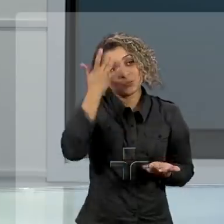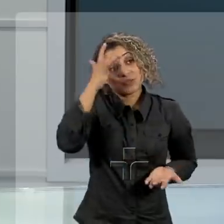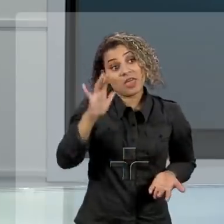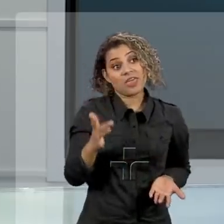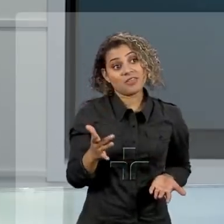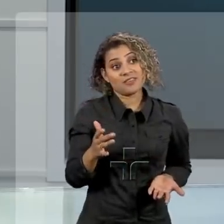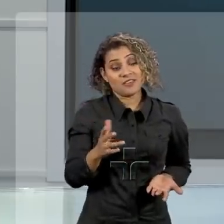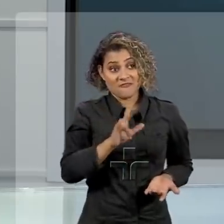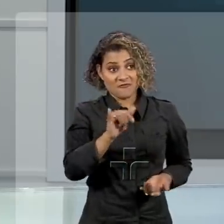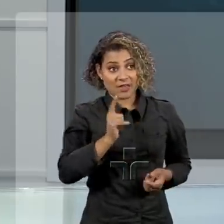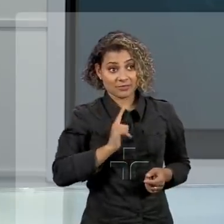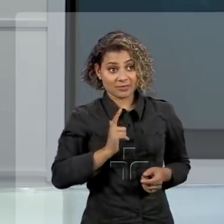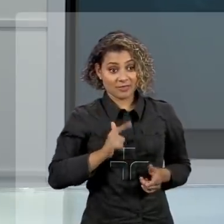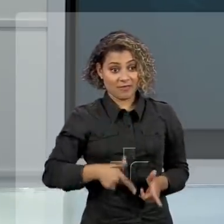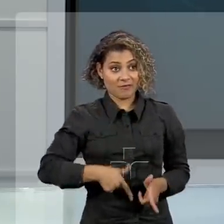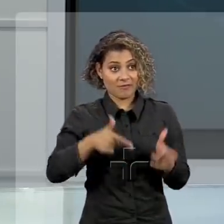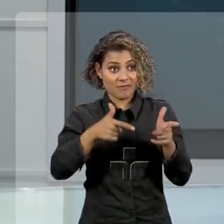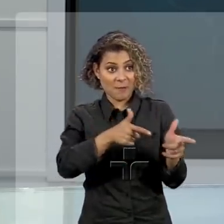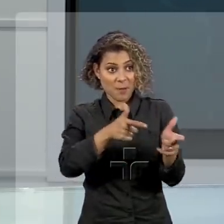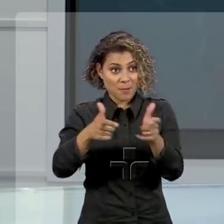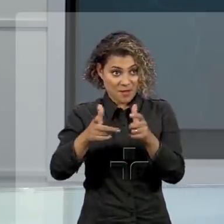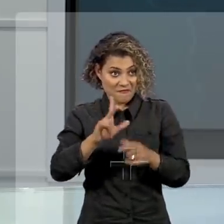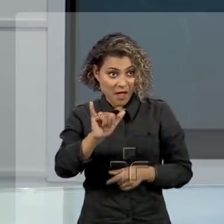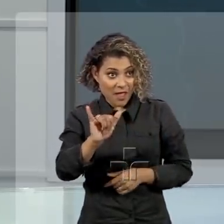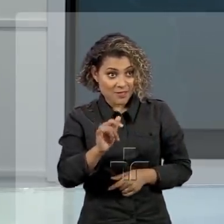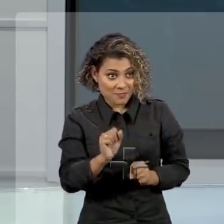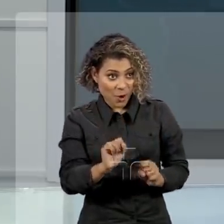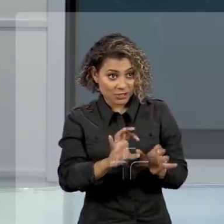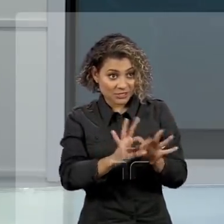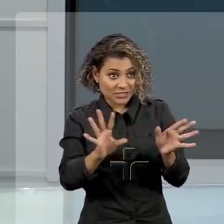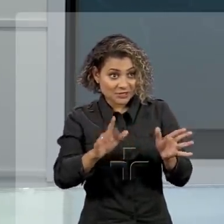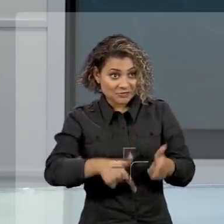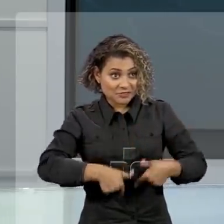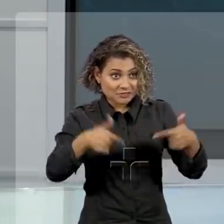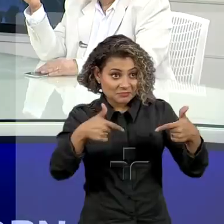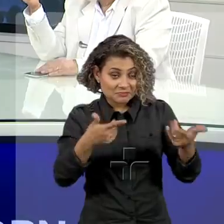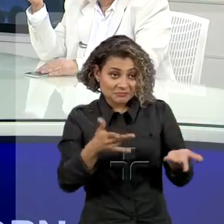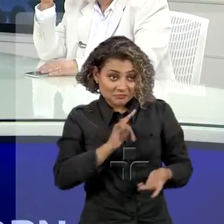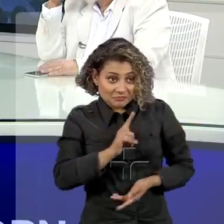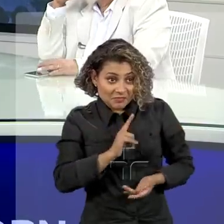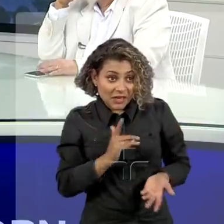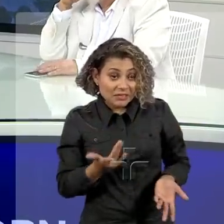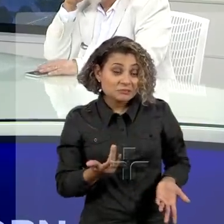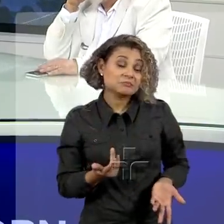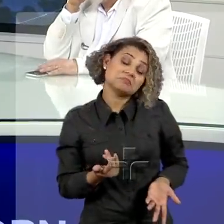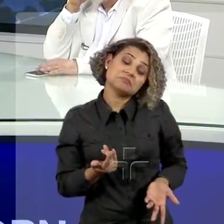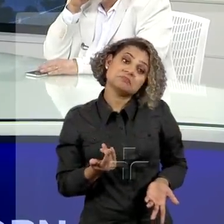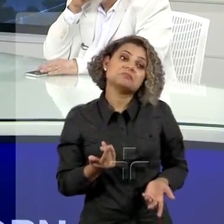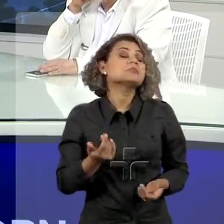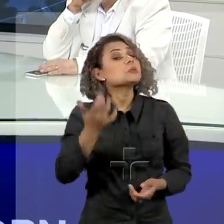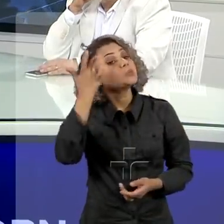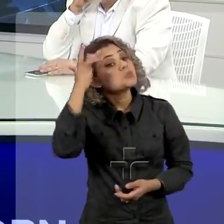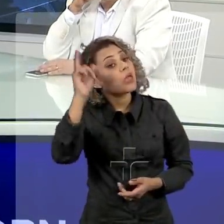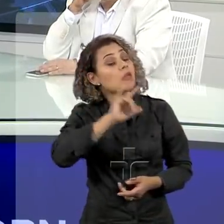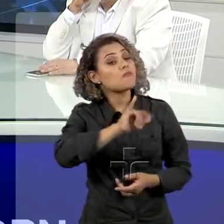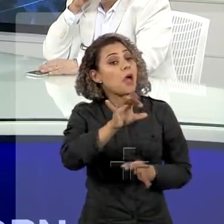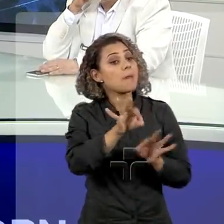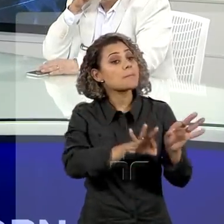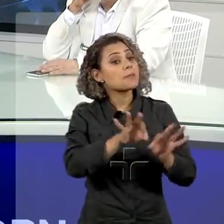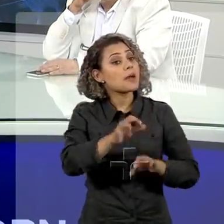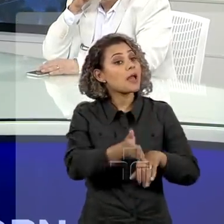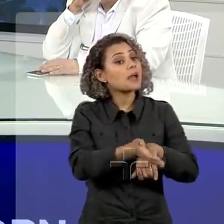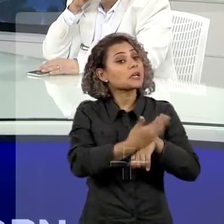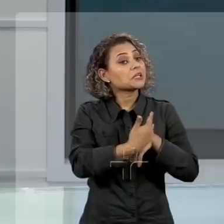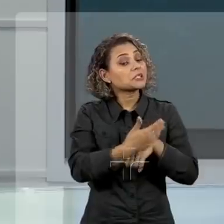atirar de qualquer... Isso vai ter que ser alvo ainda, o alvo, né, para usar o termo, vai ter que ser objeto de estudo, de preparação